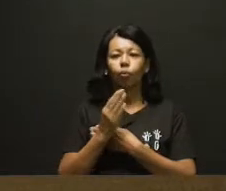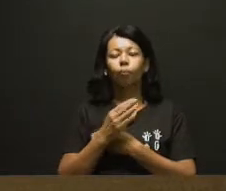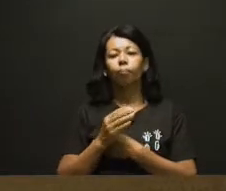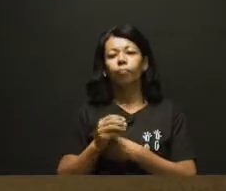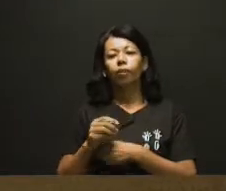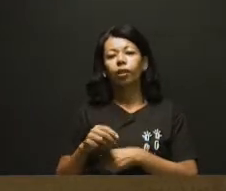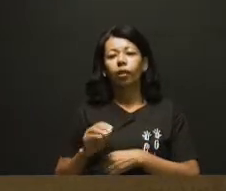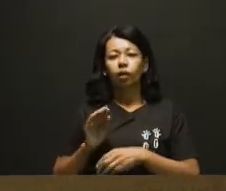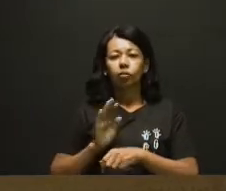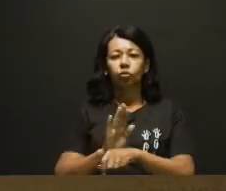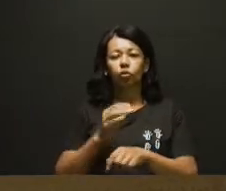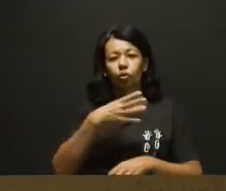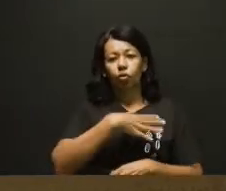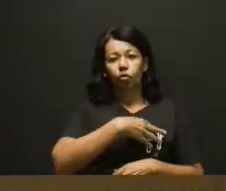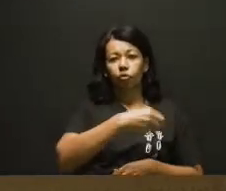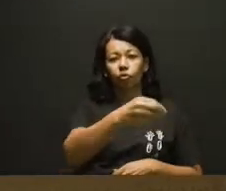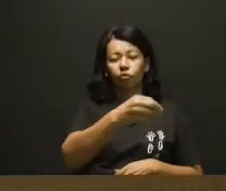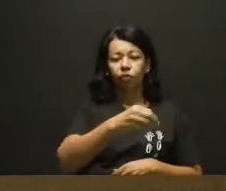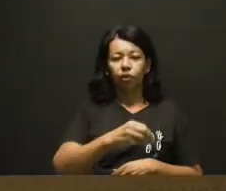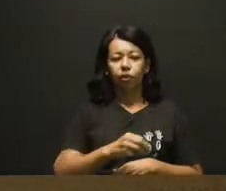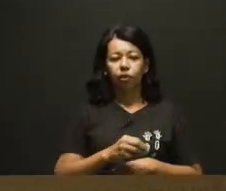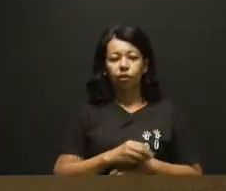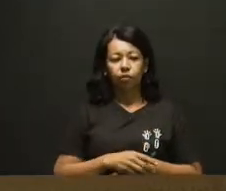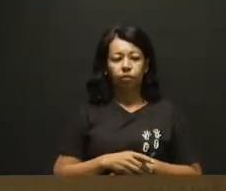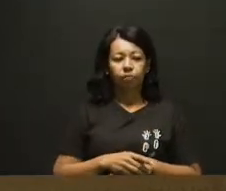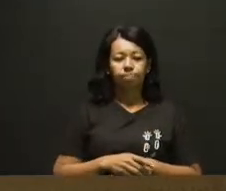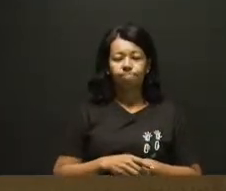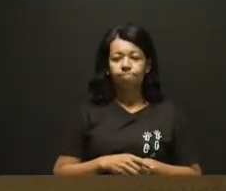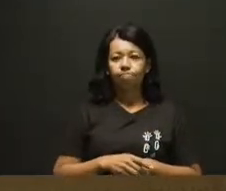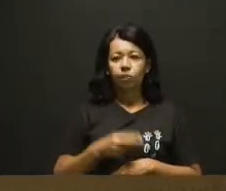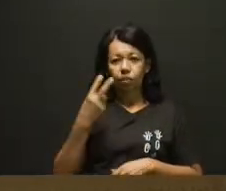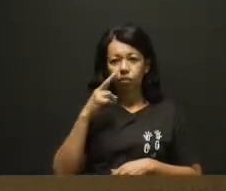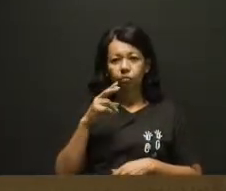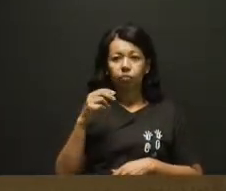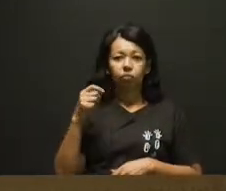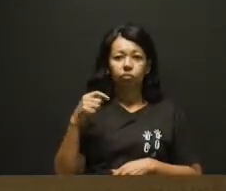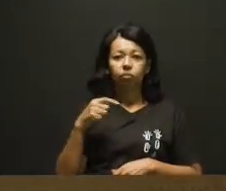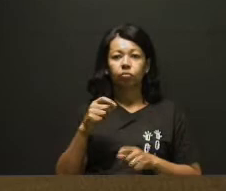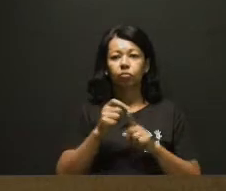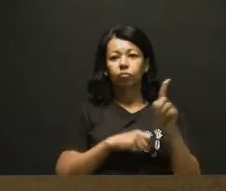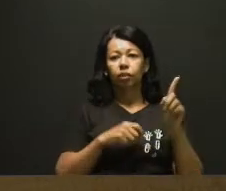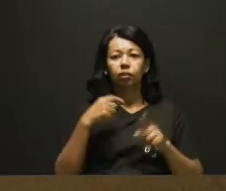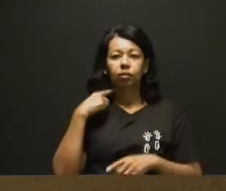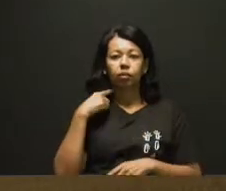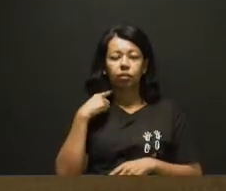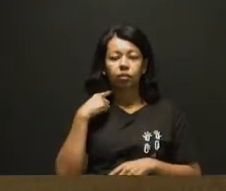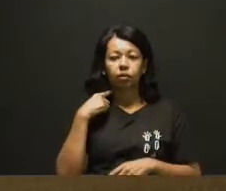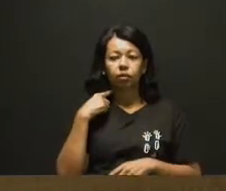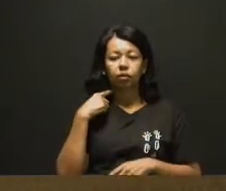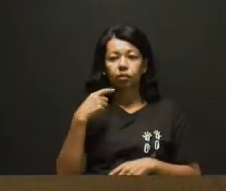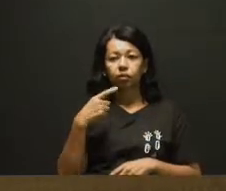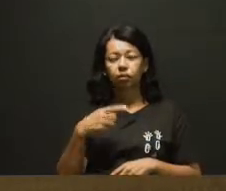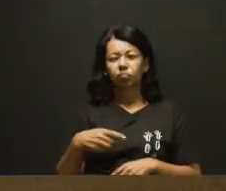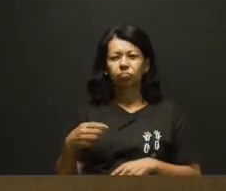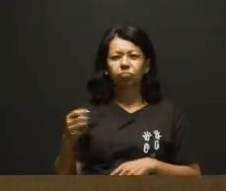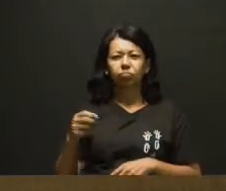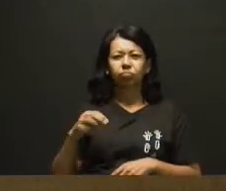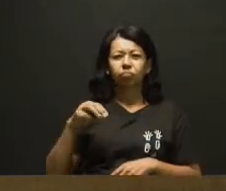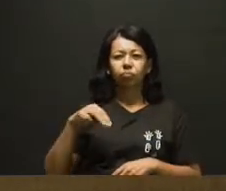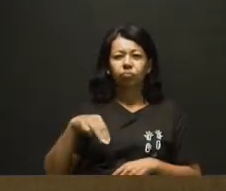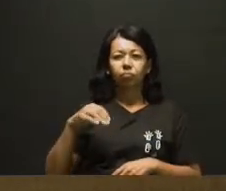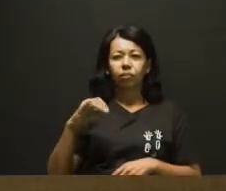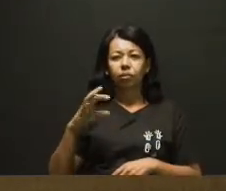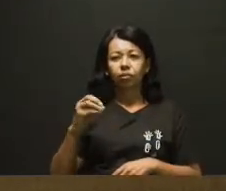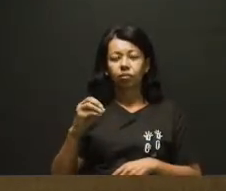filho aí na descobrimos em maio do ano passado onde apresentou o último dele é difícil dirigir